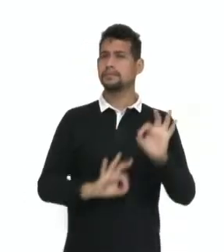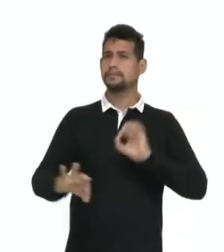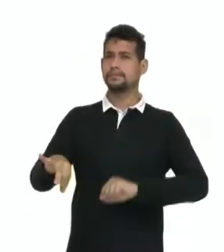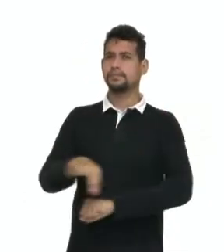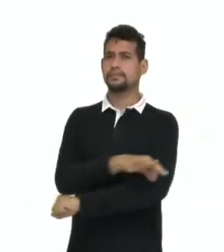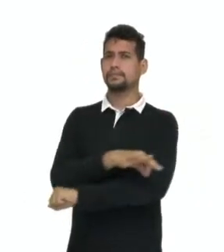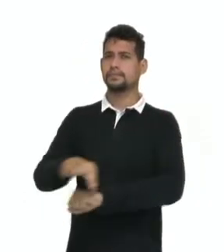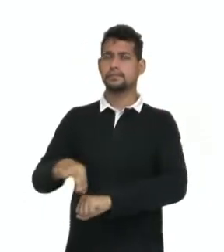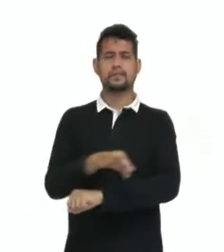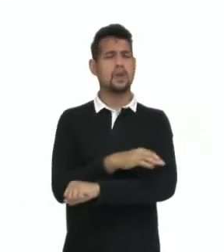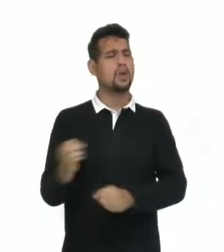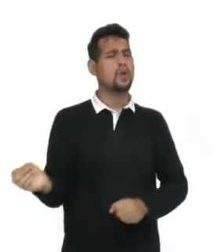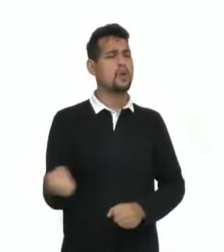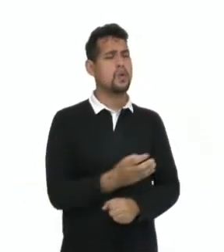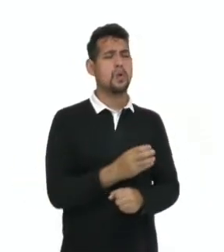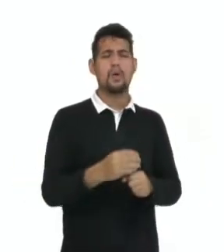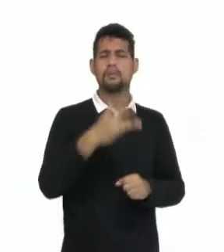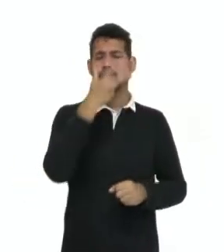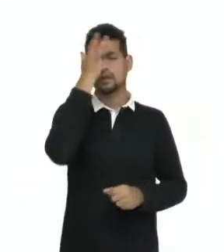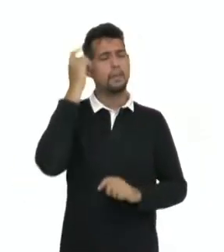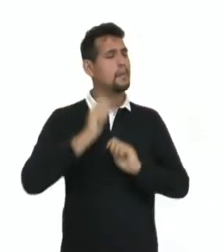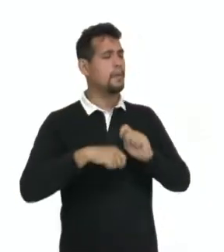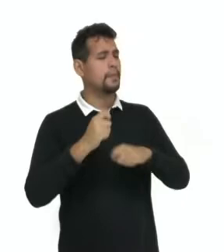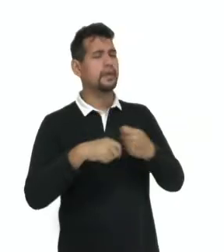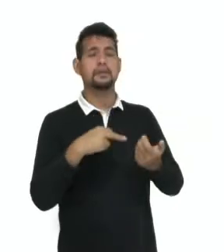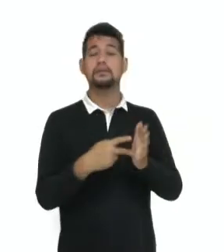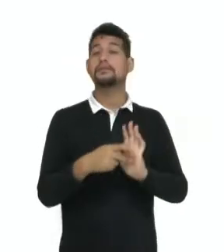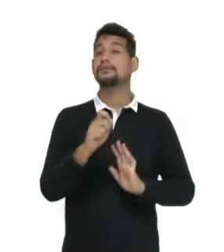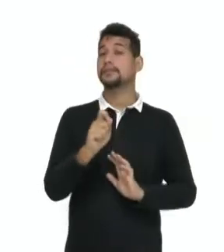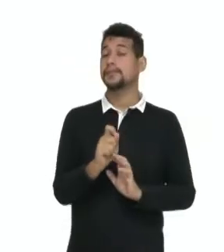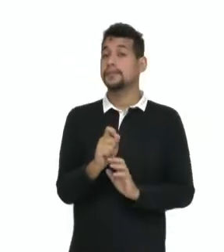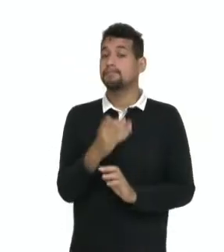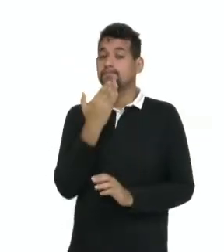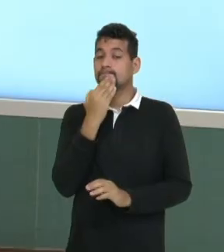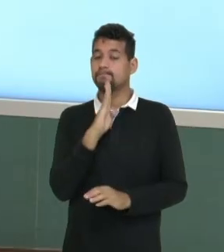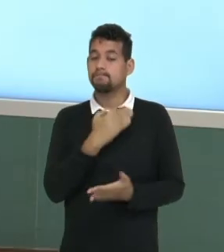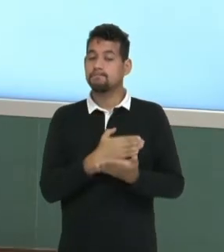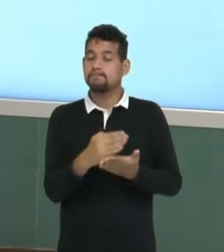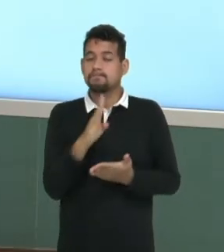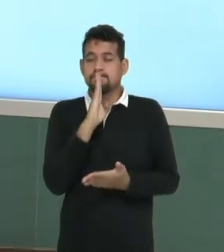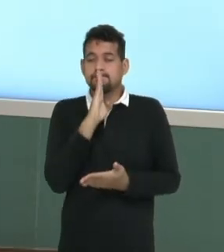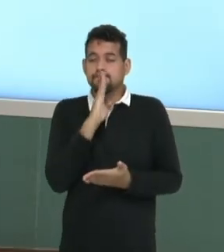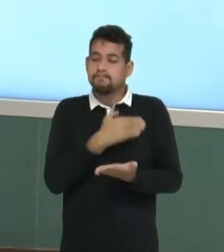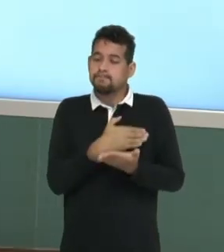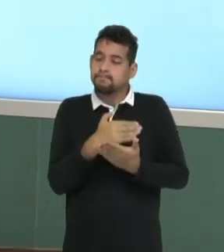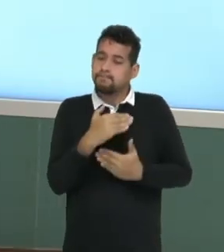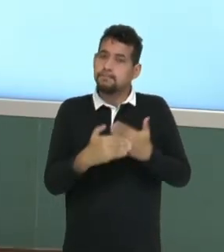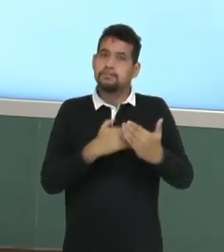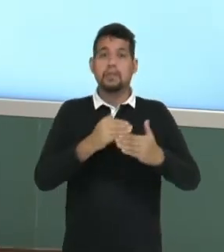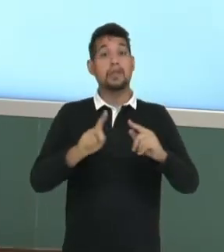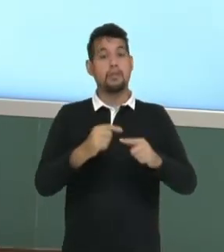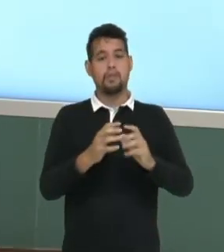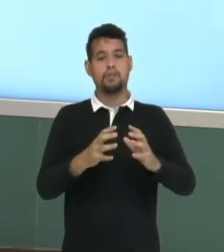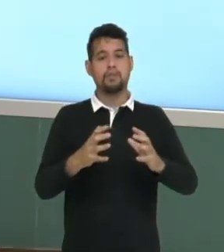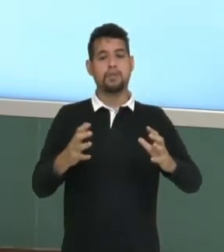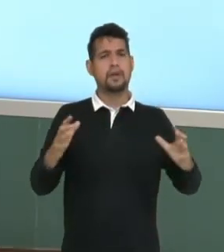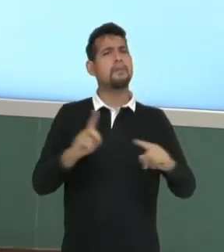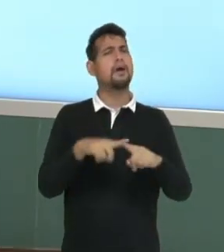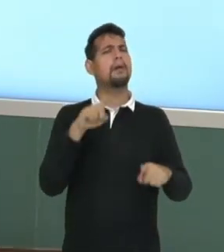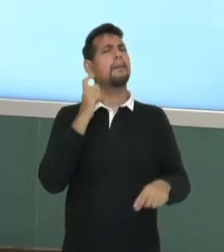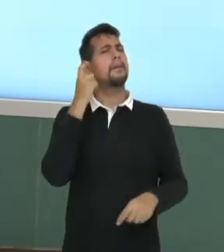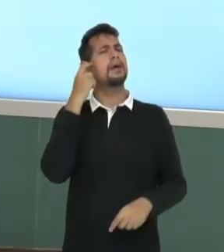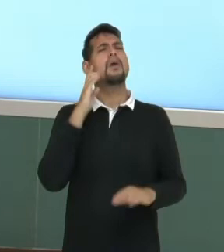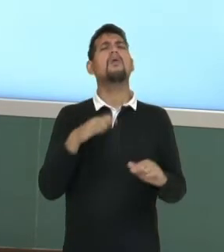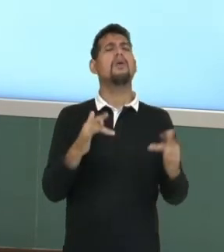seus novos administradores foram tímidas. E daí vem a pergunta, hein? De acordo com o trecho, que tipo